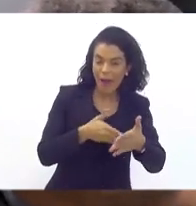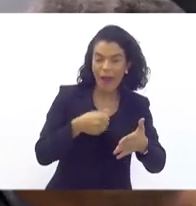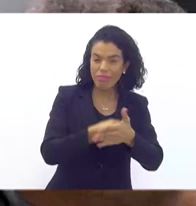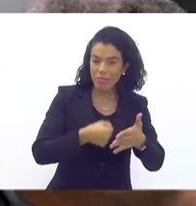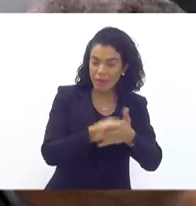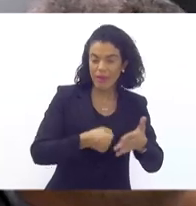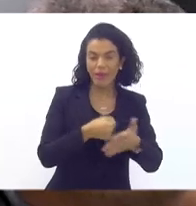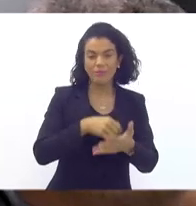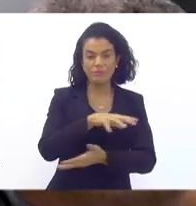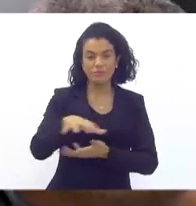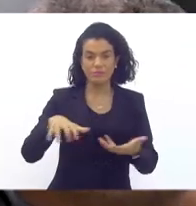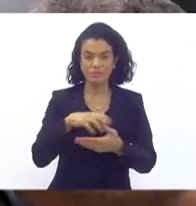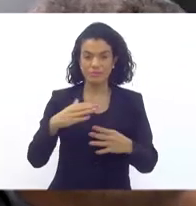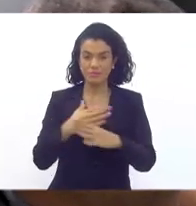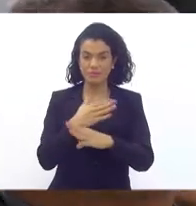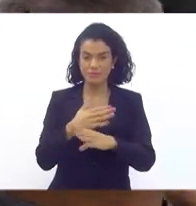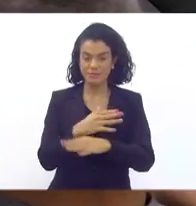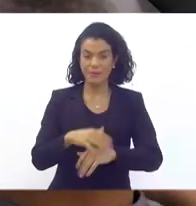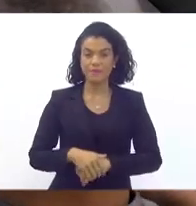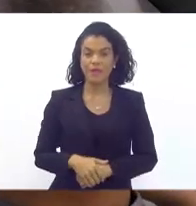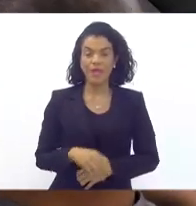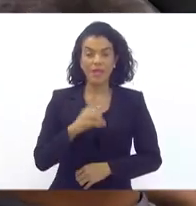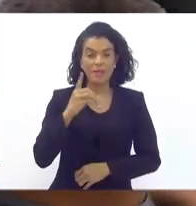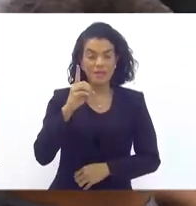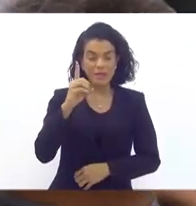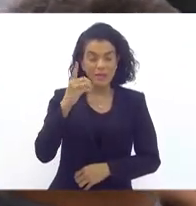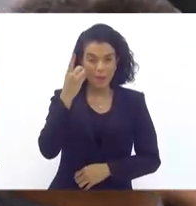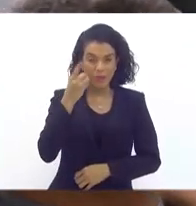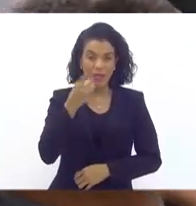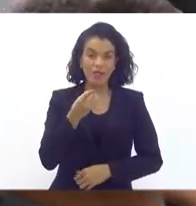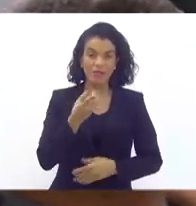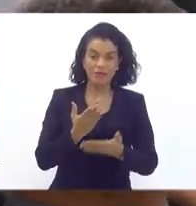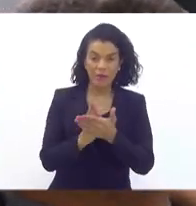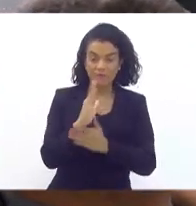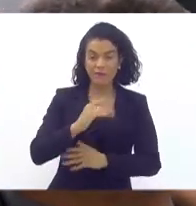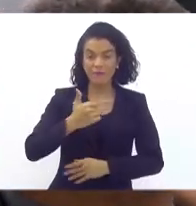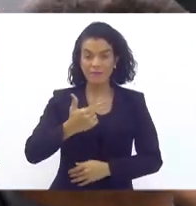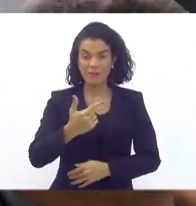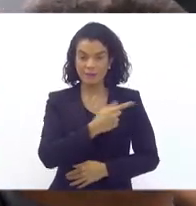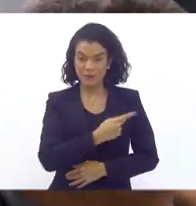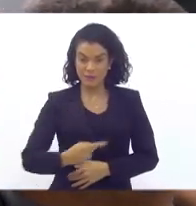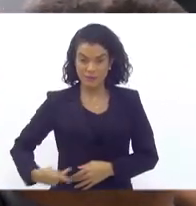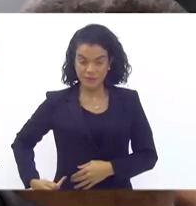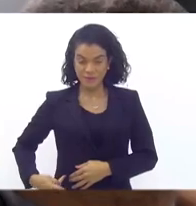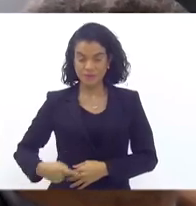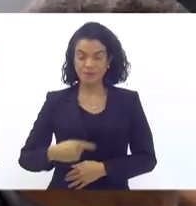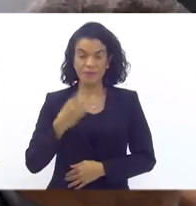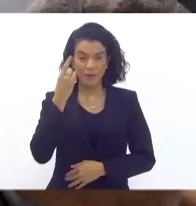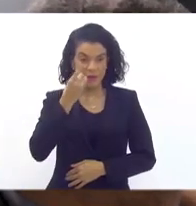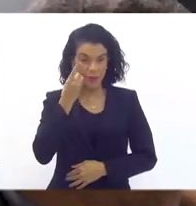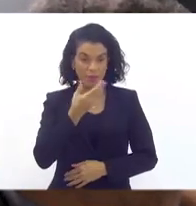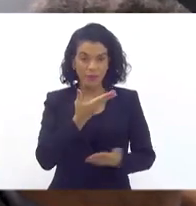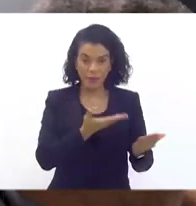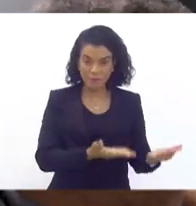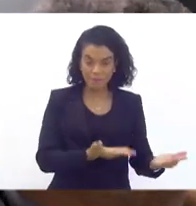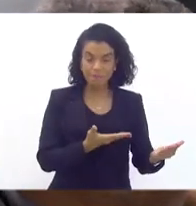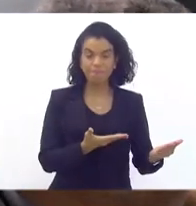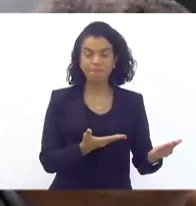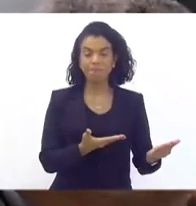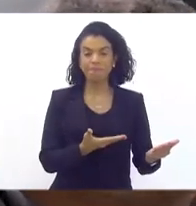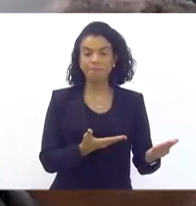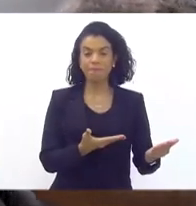comunico aos senhores deputados que foi eleito para o cargo de vice-presidente então Deputado Rodrigo Amorim e